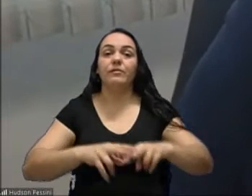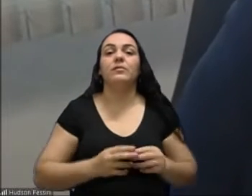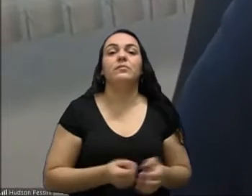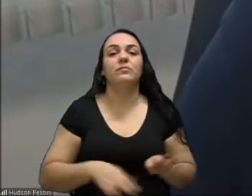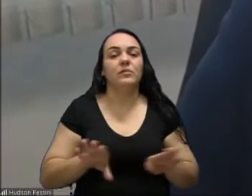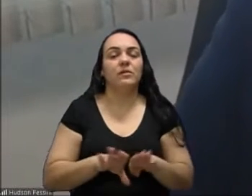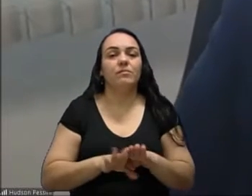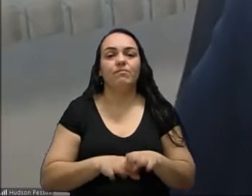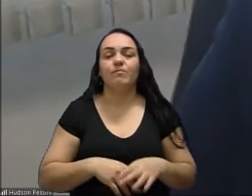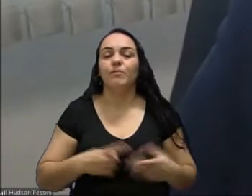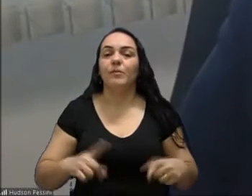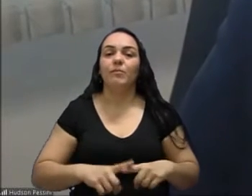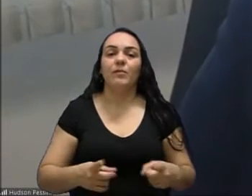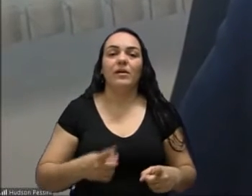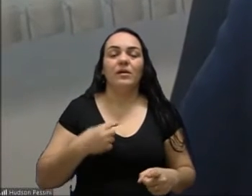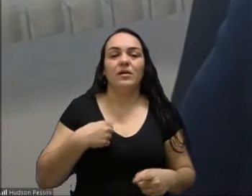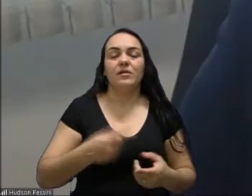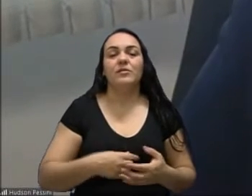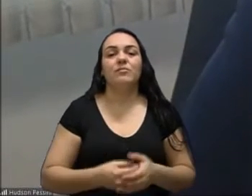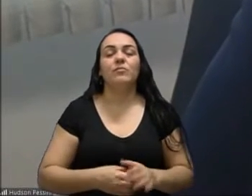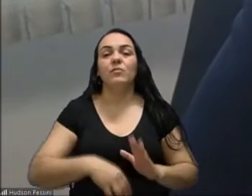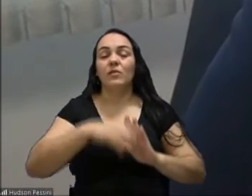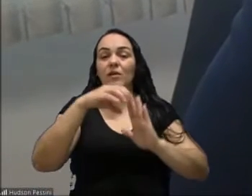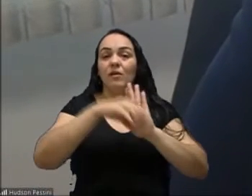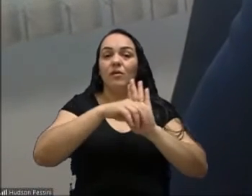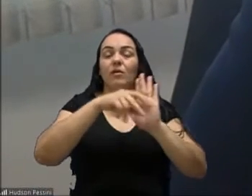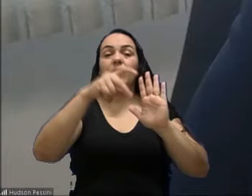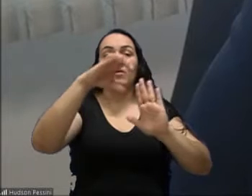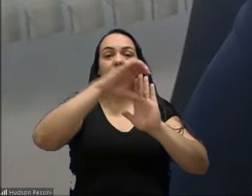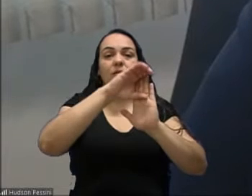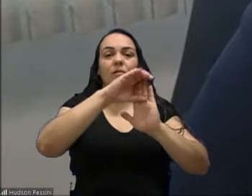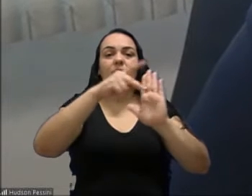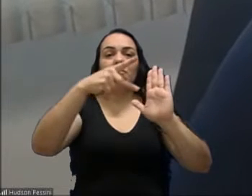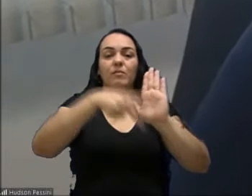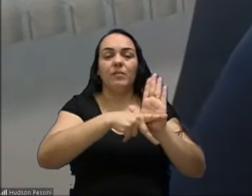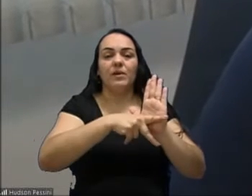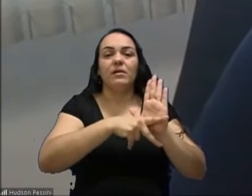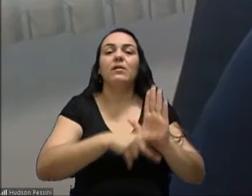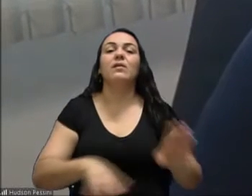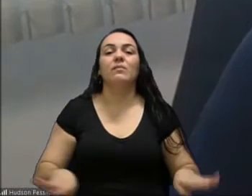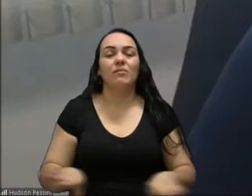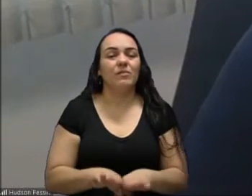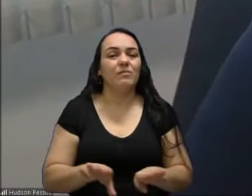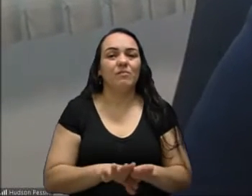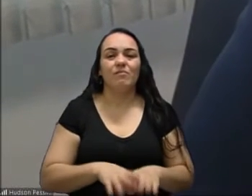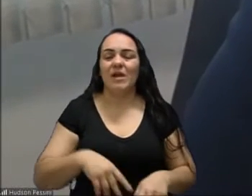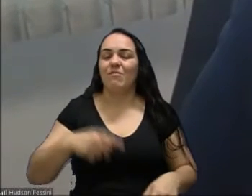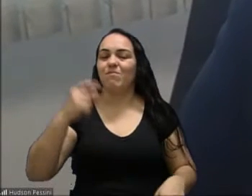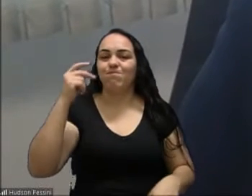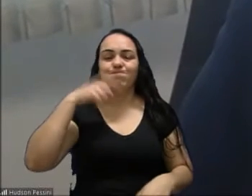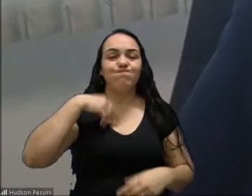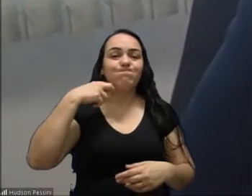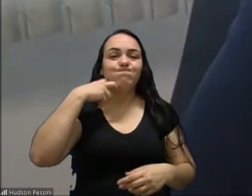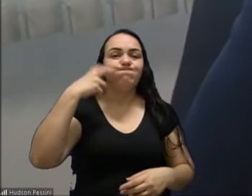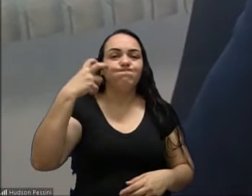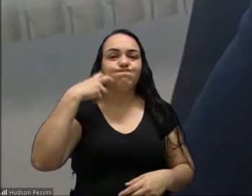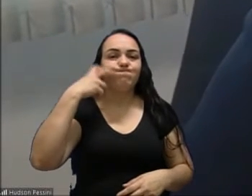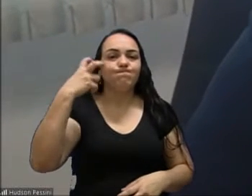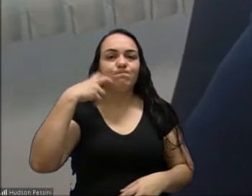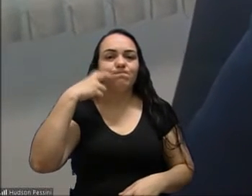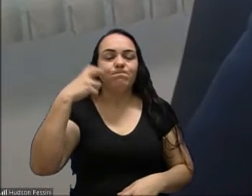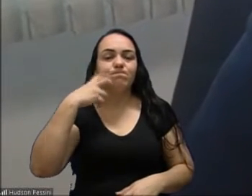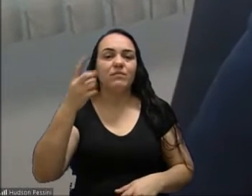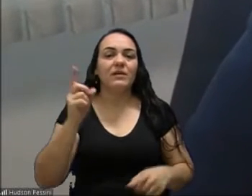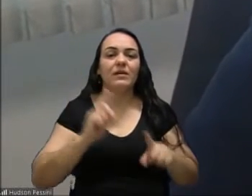infelizmente o nosso código penal eu não sou deputado federal aliás o nosso código penal é vergonha as